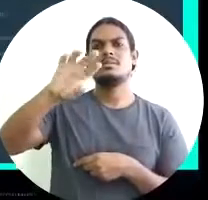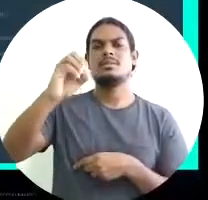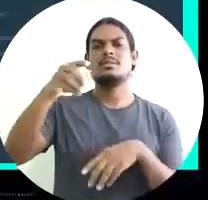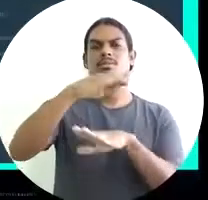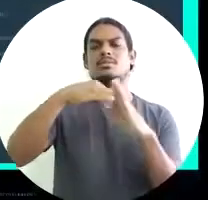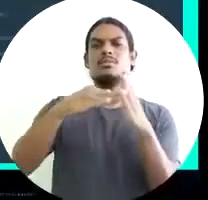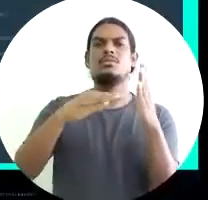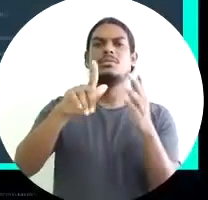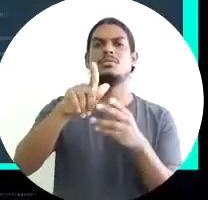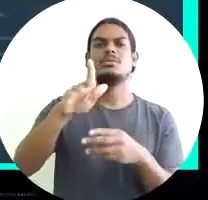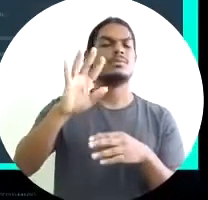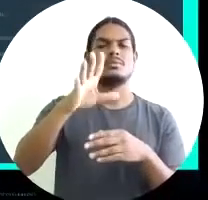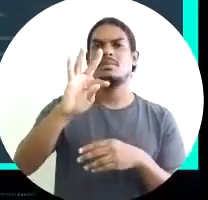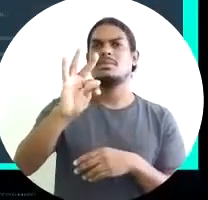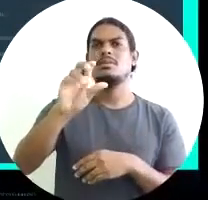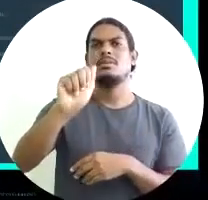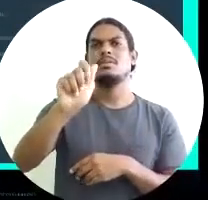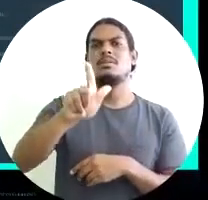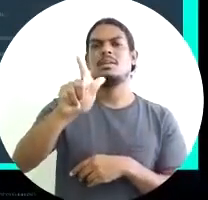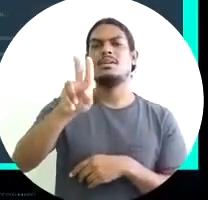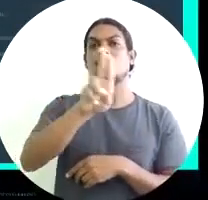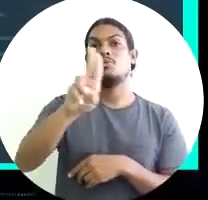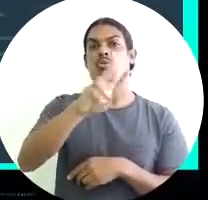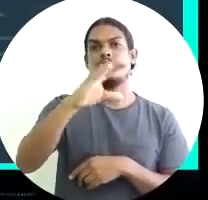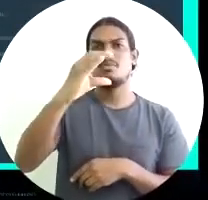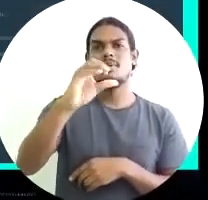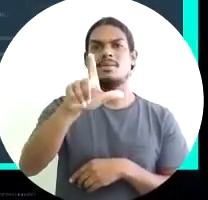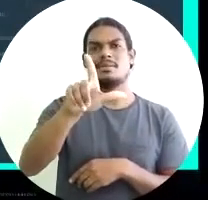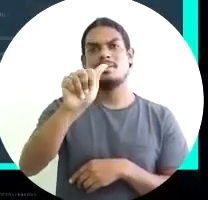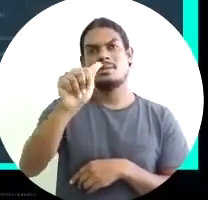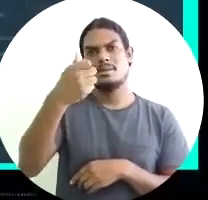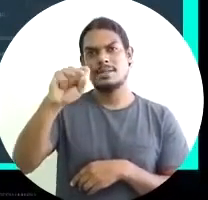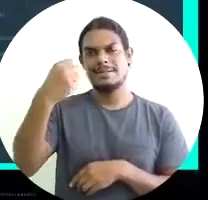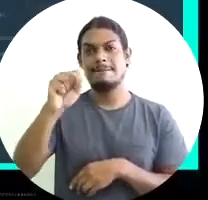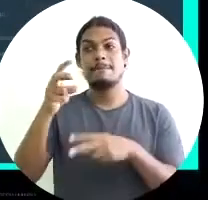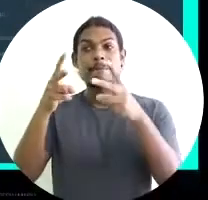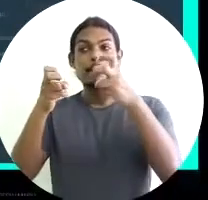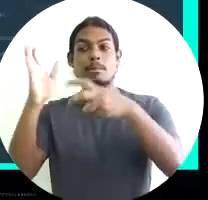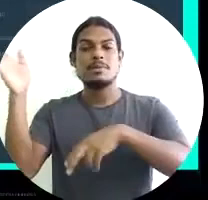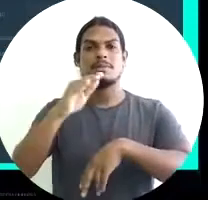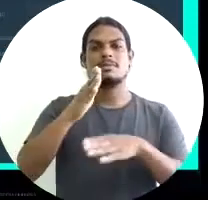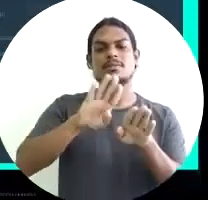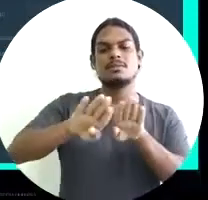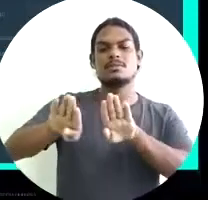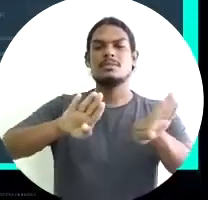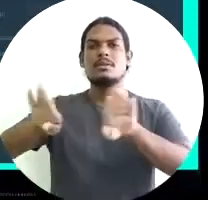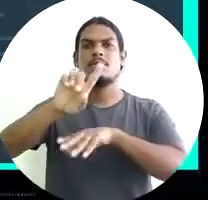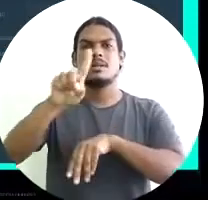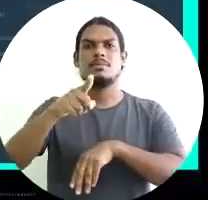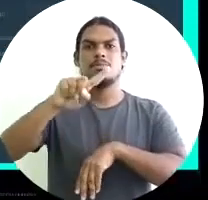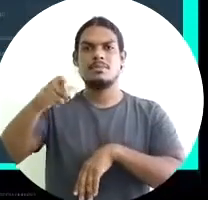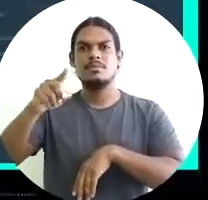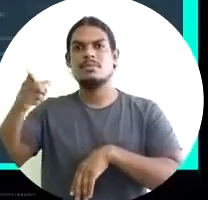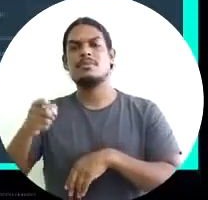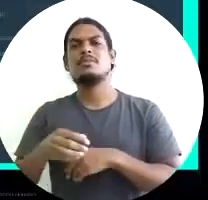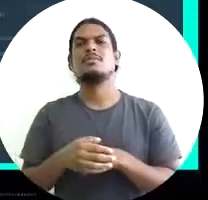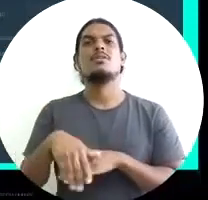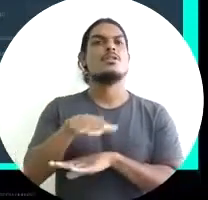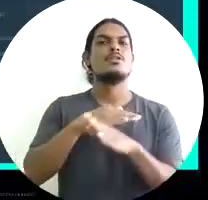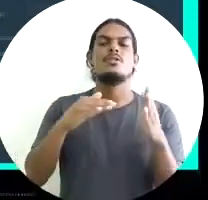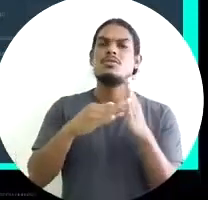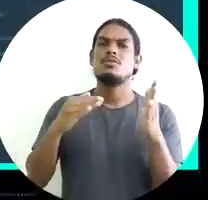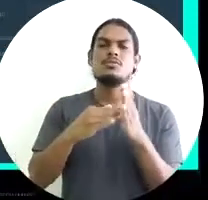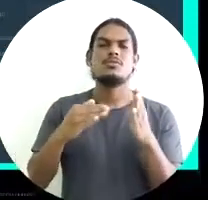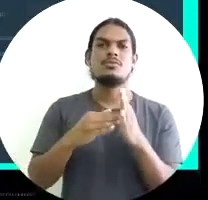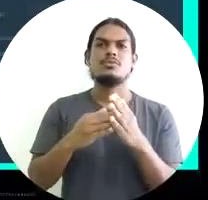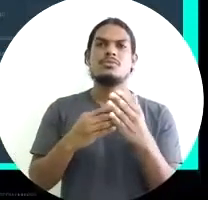tags com class, nome da classe. Observe que eles estão separados por vírgula. Então, todos esses elementos vão ter o mesmo background e